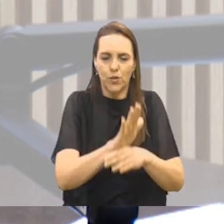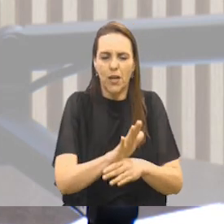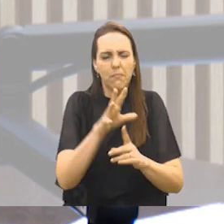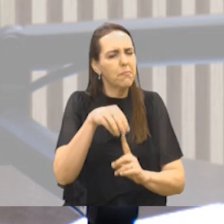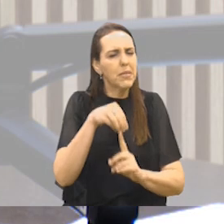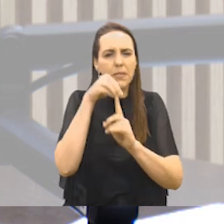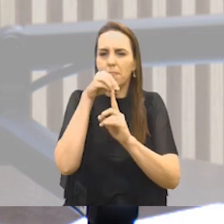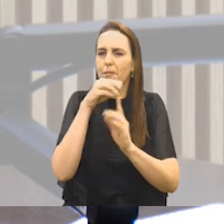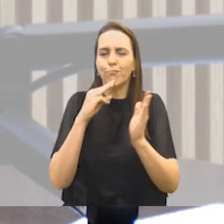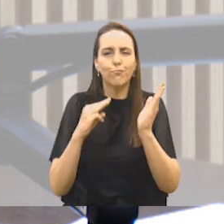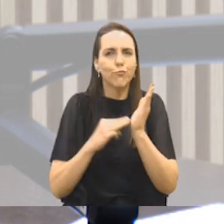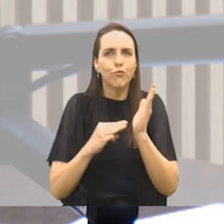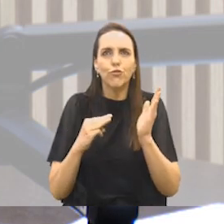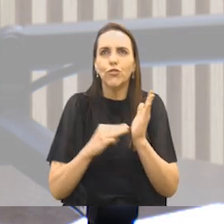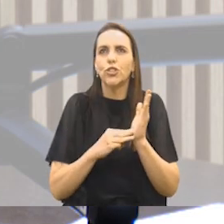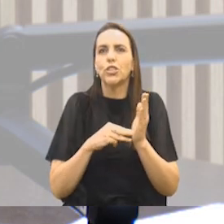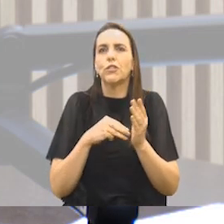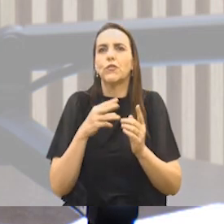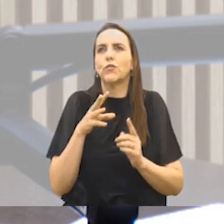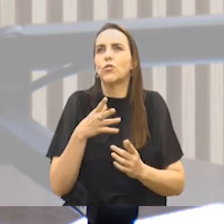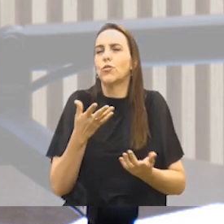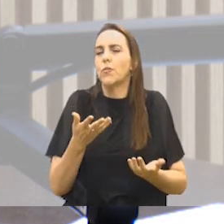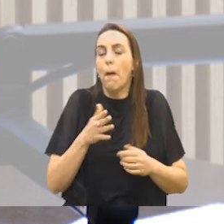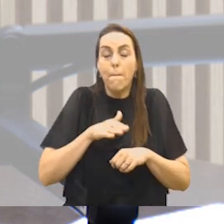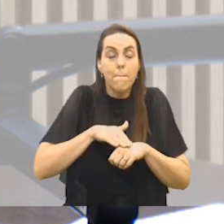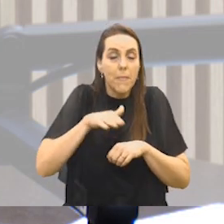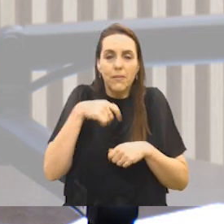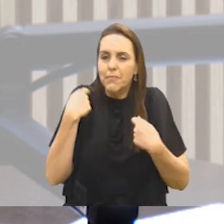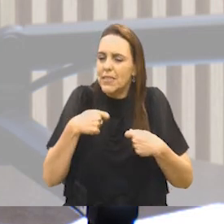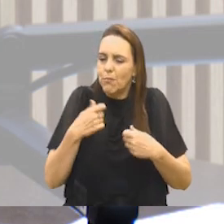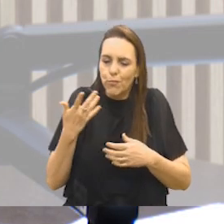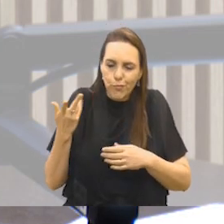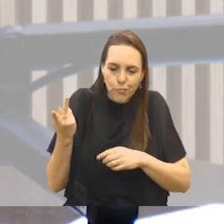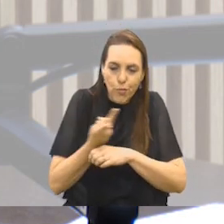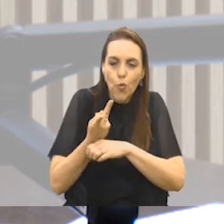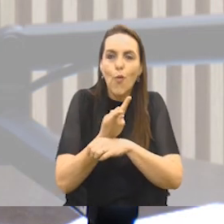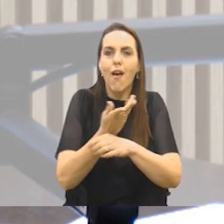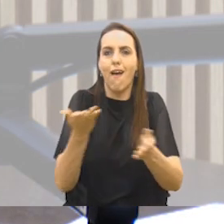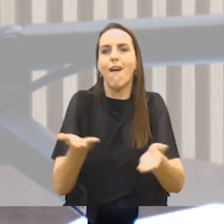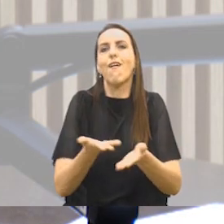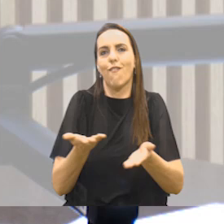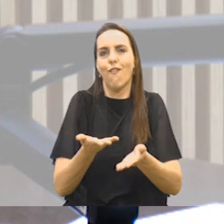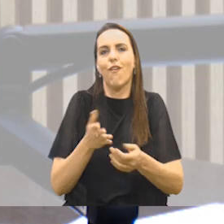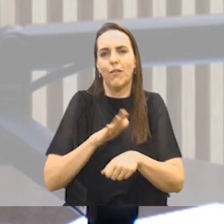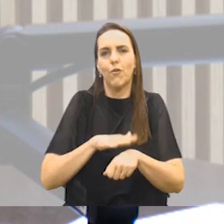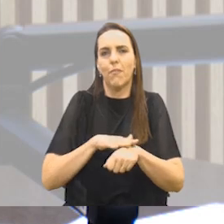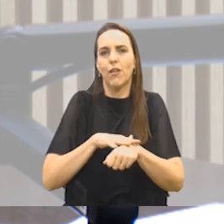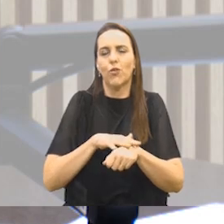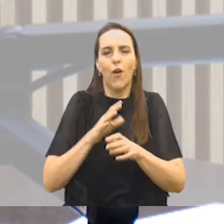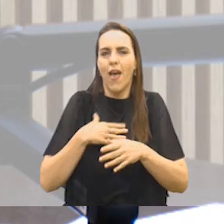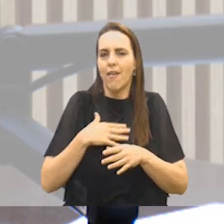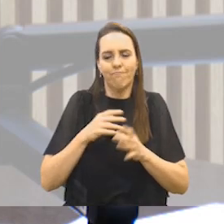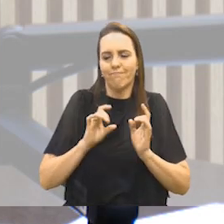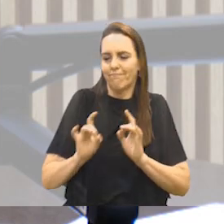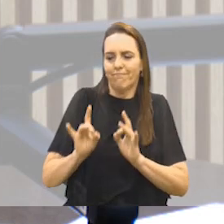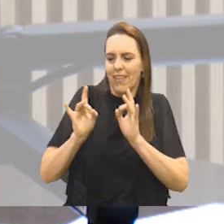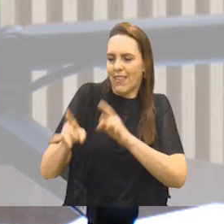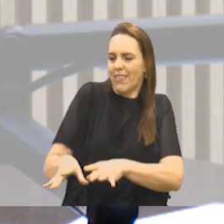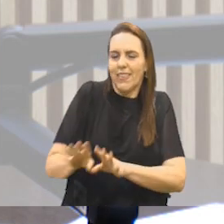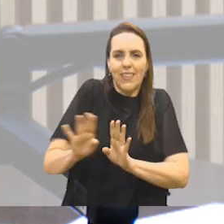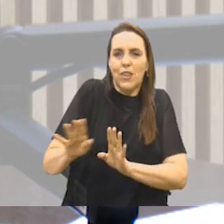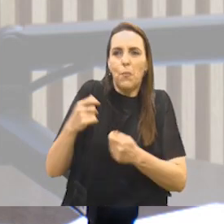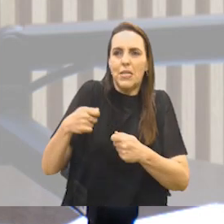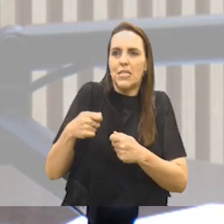eu acho que o principal motivo, aquilo que a gente mais deve buscar nesse momento é isso, sabe? Se